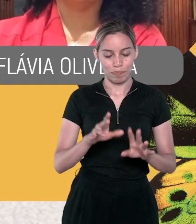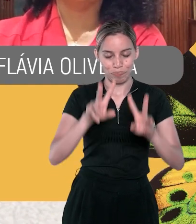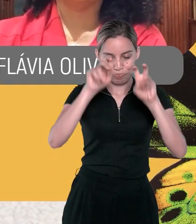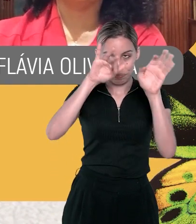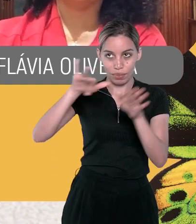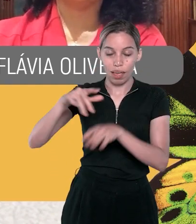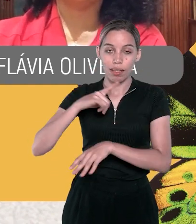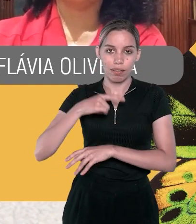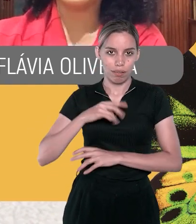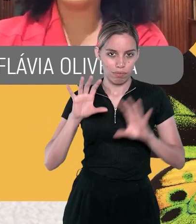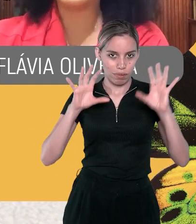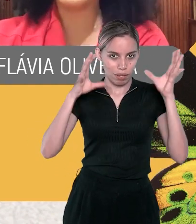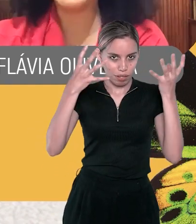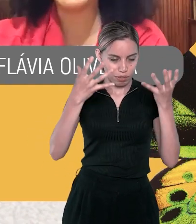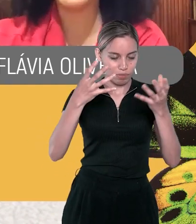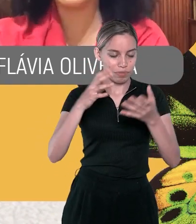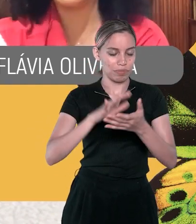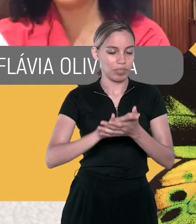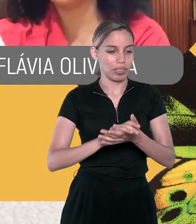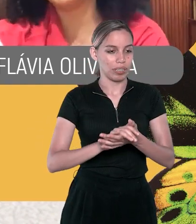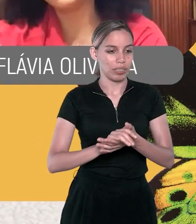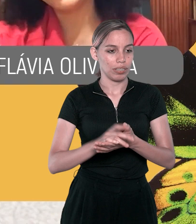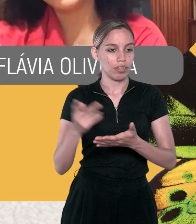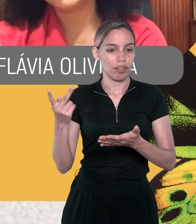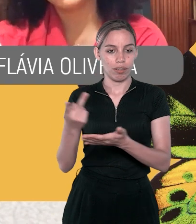MV Bill para falar